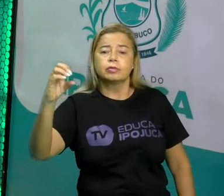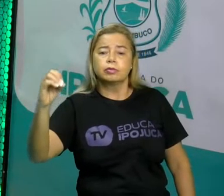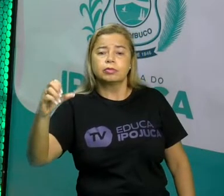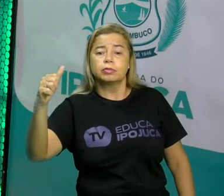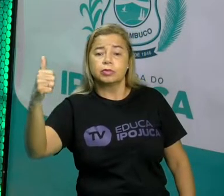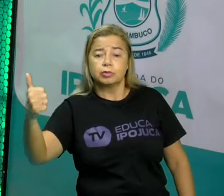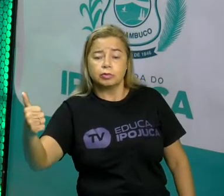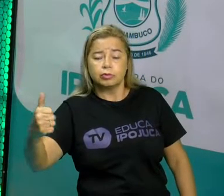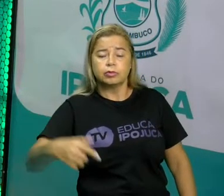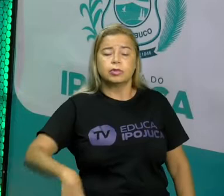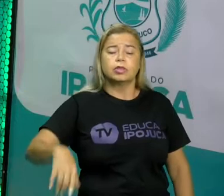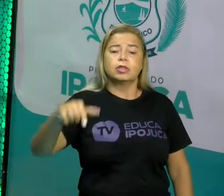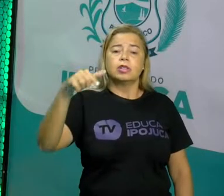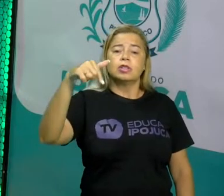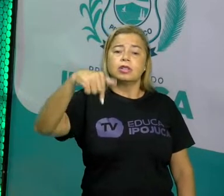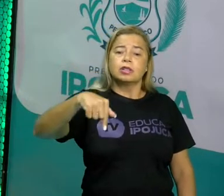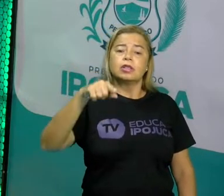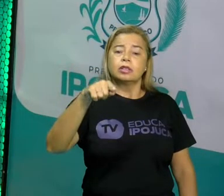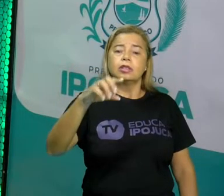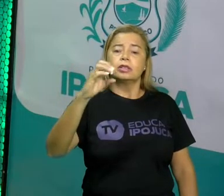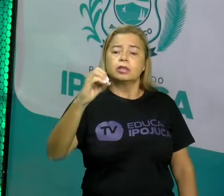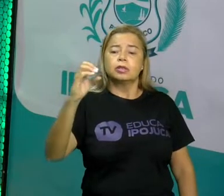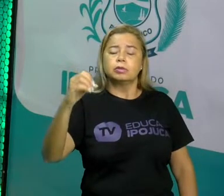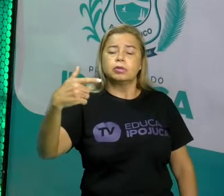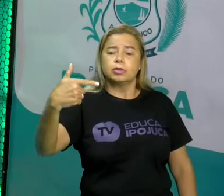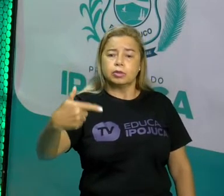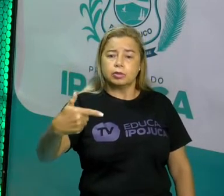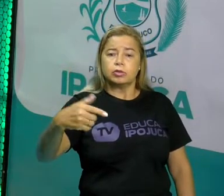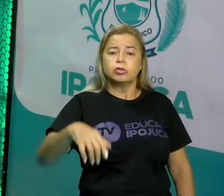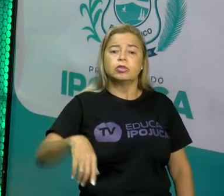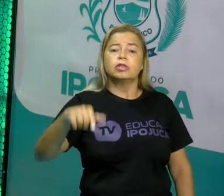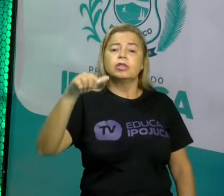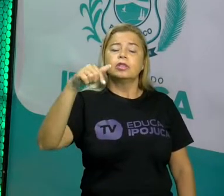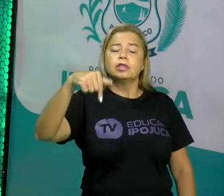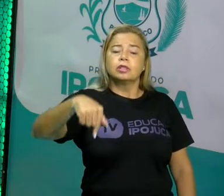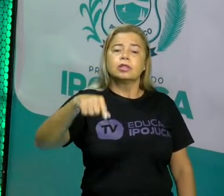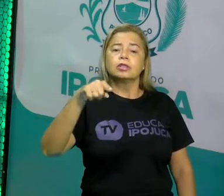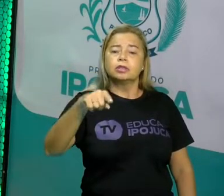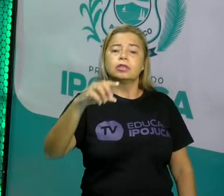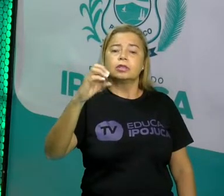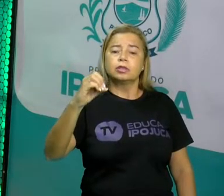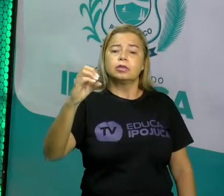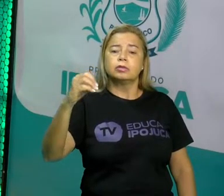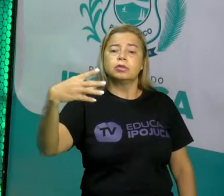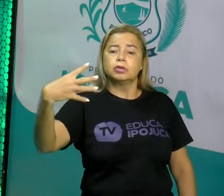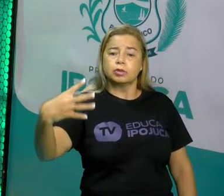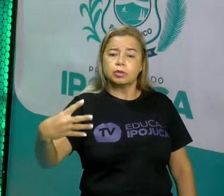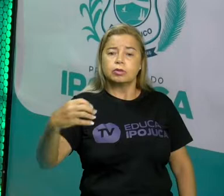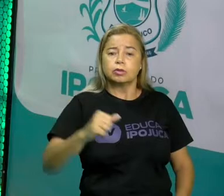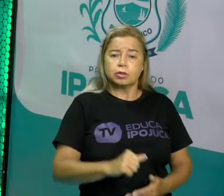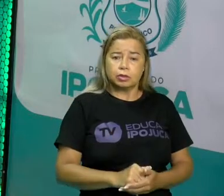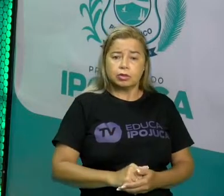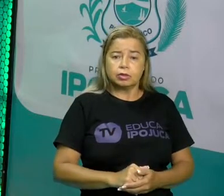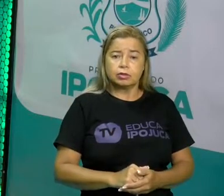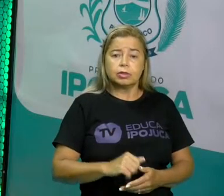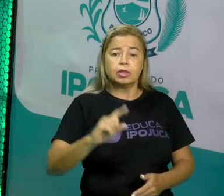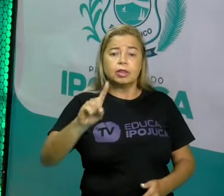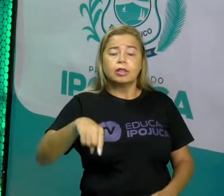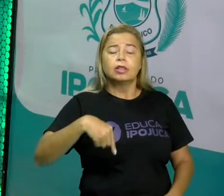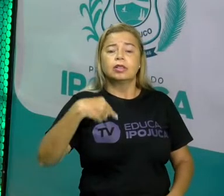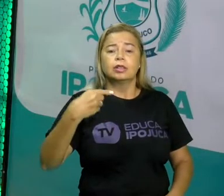7.002, 7.003, 7.004. Aí, continuando no meu segundo ponto,